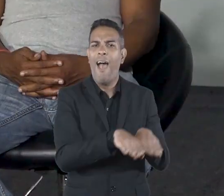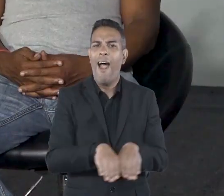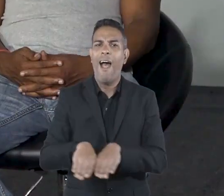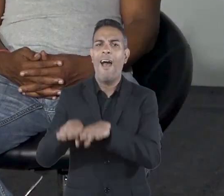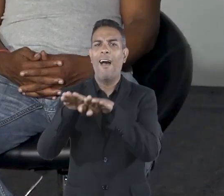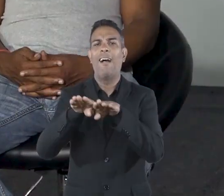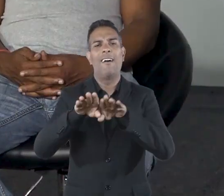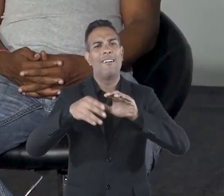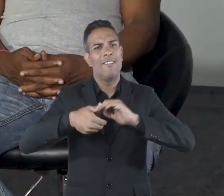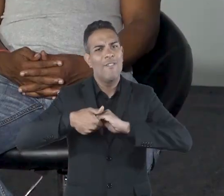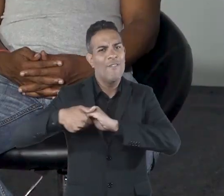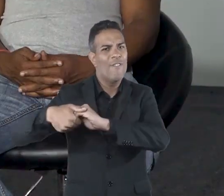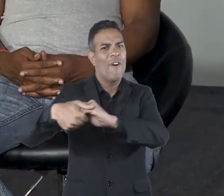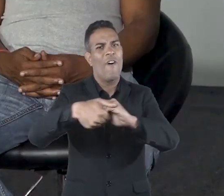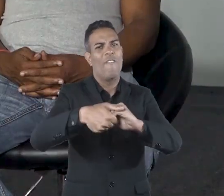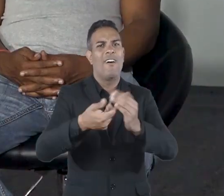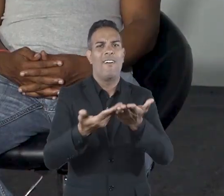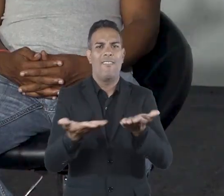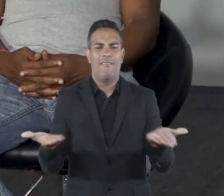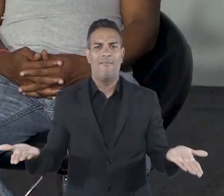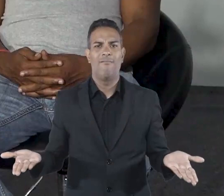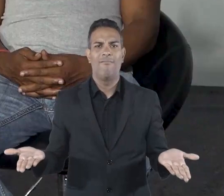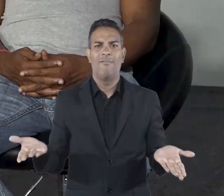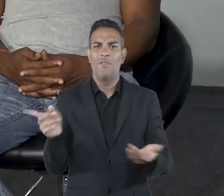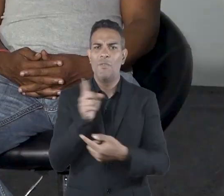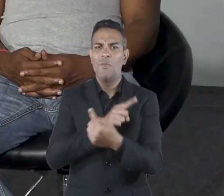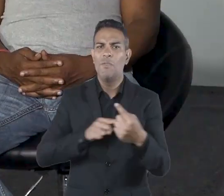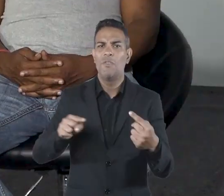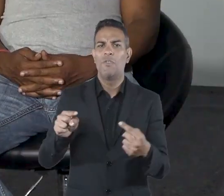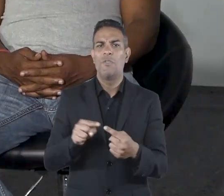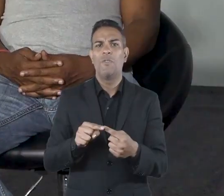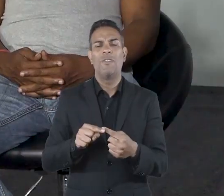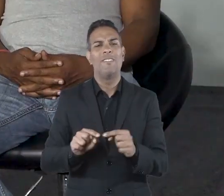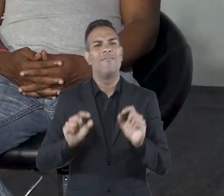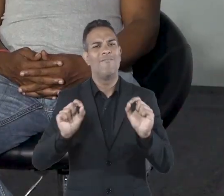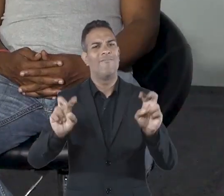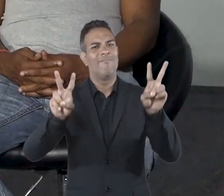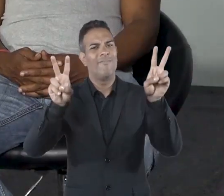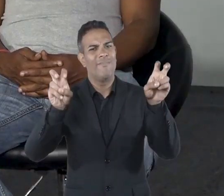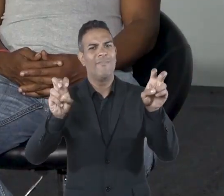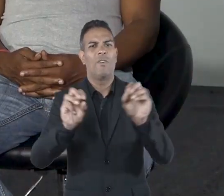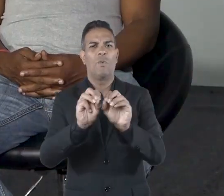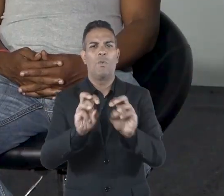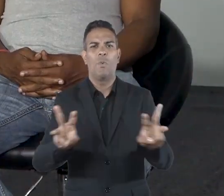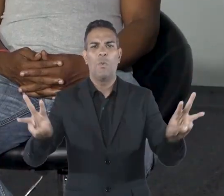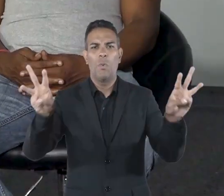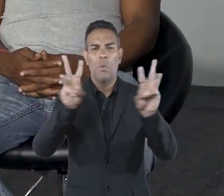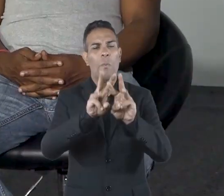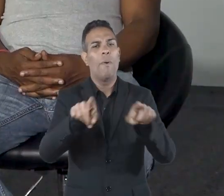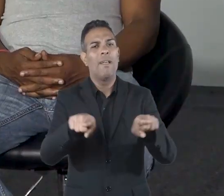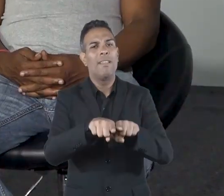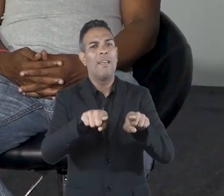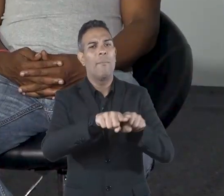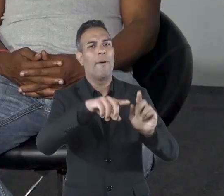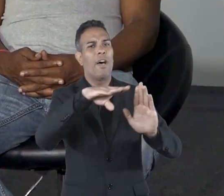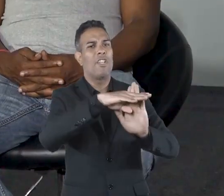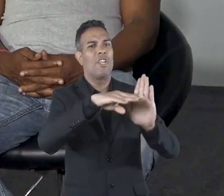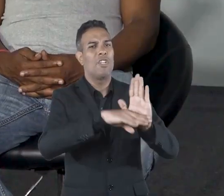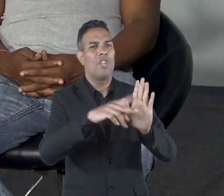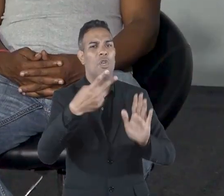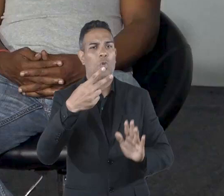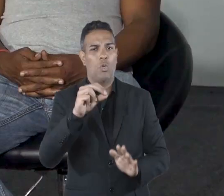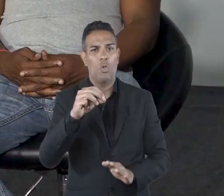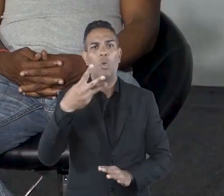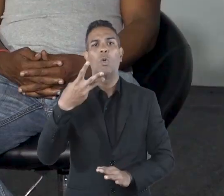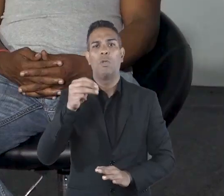vida planetária para que ela seja mais harmônica, sem deixar ninguém para trás. Que isso é o